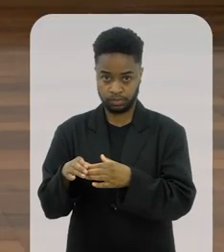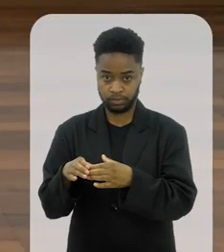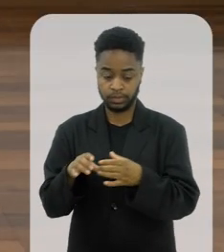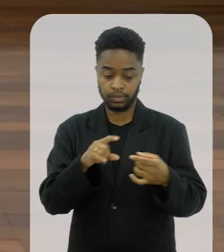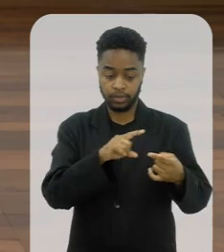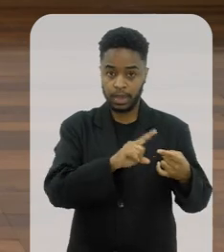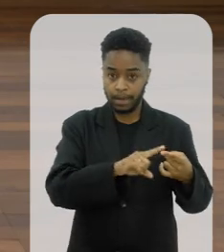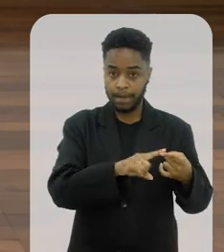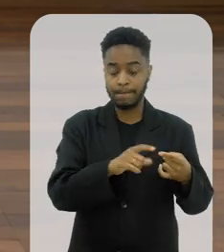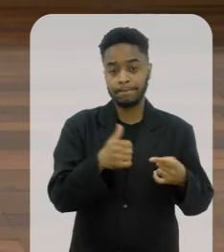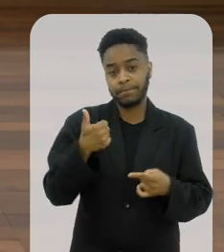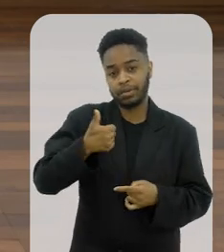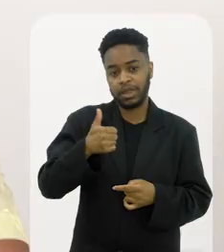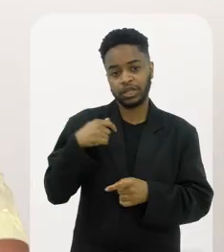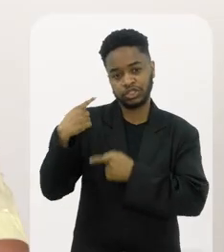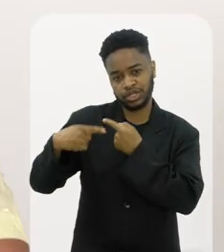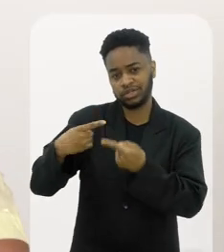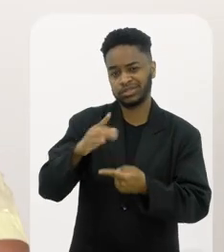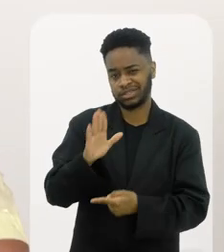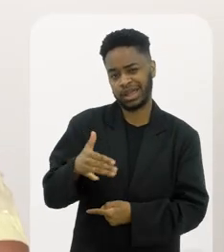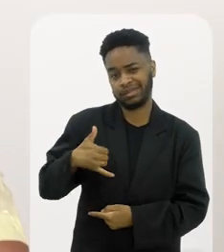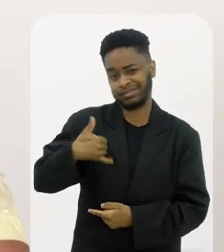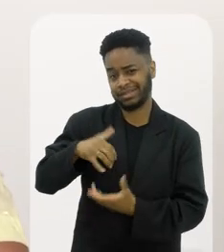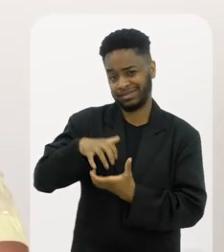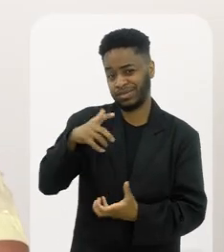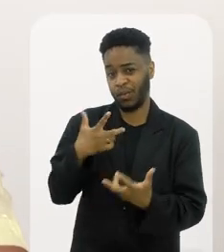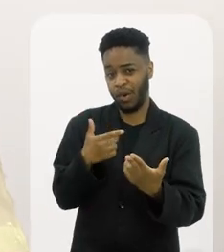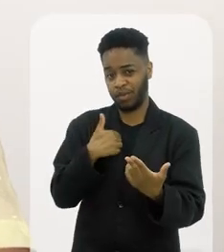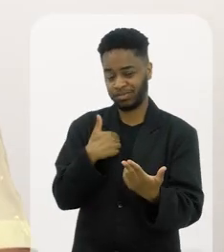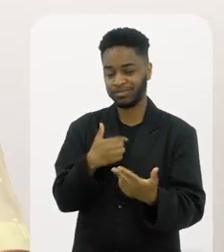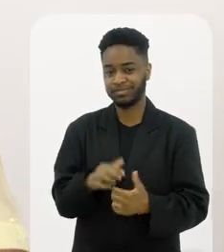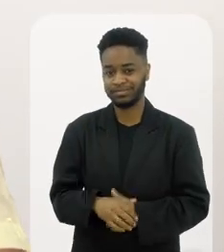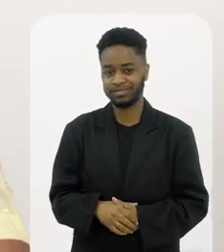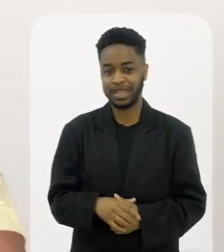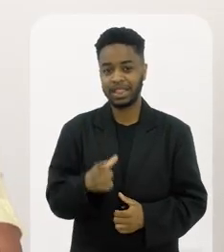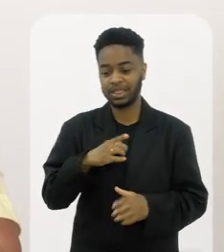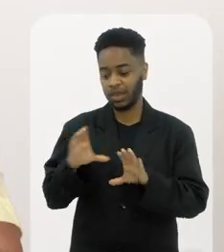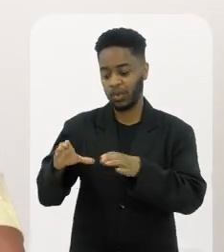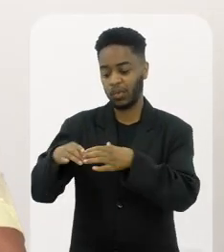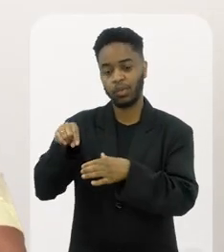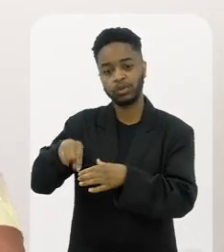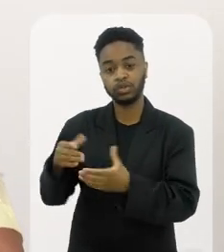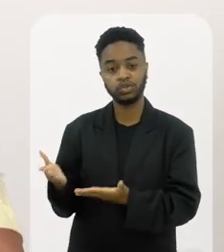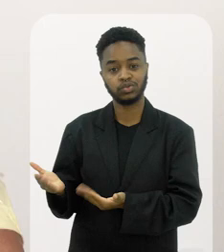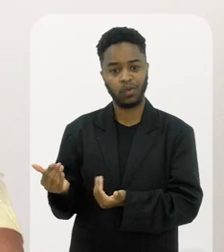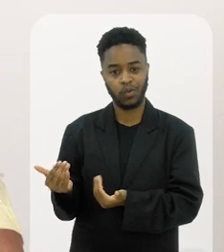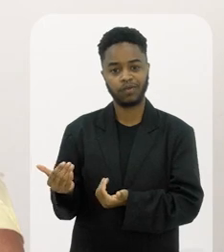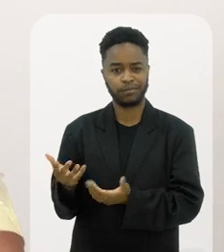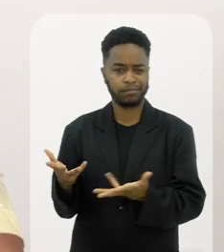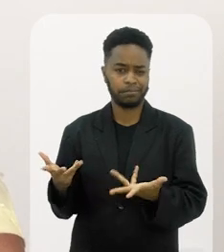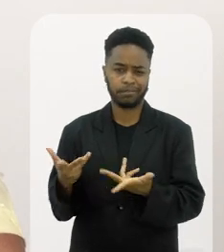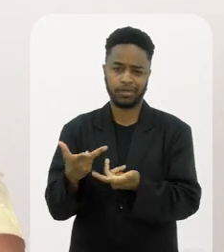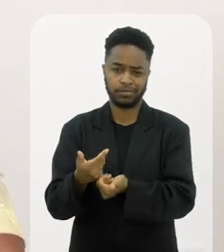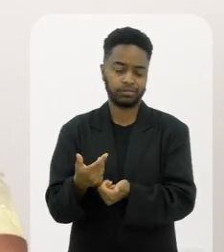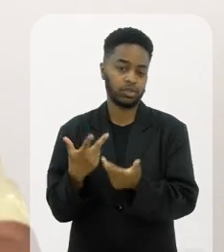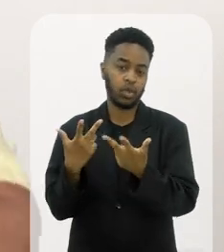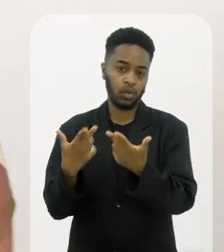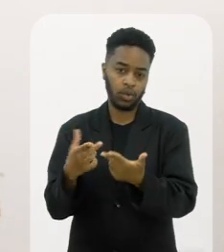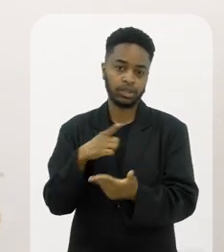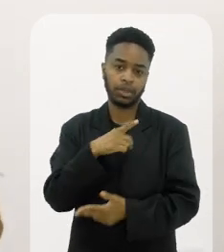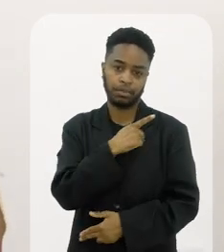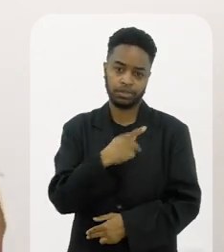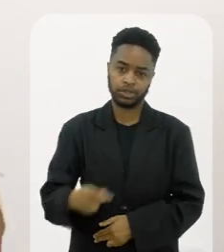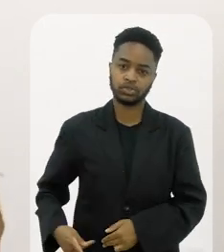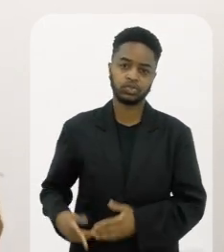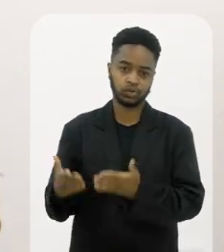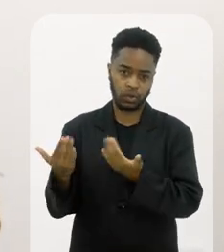né? A primeira geração, que já está ficando coroinha que nem eu. E a gente tem essa juventude aí maravilhosa, como a gente